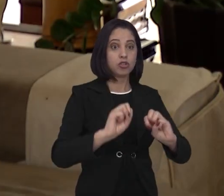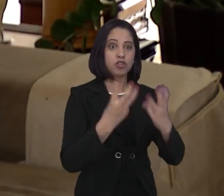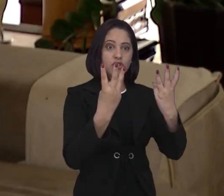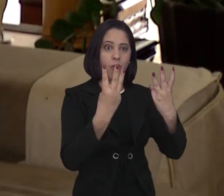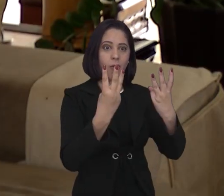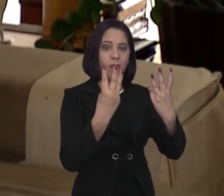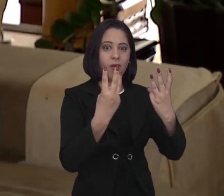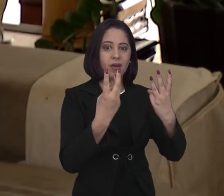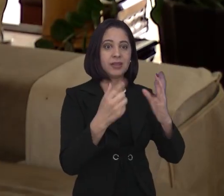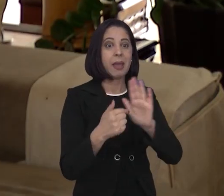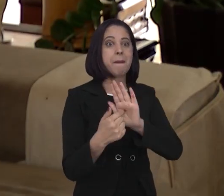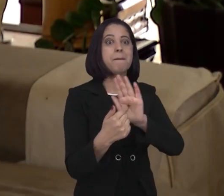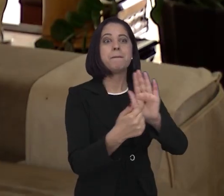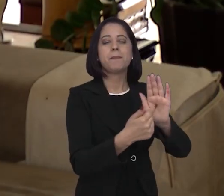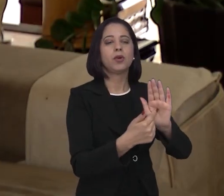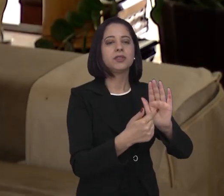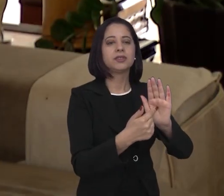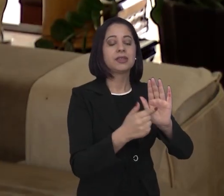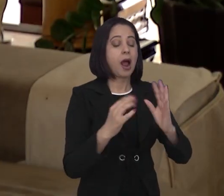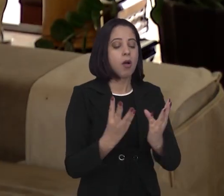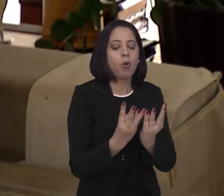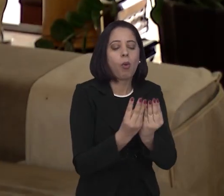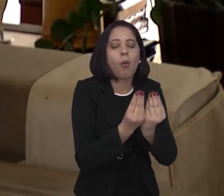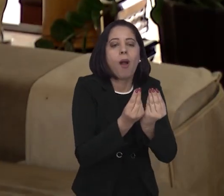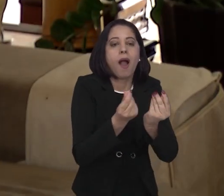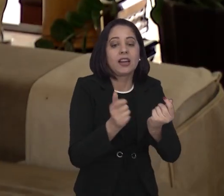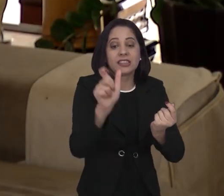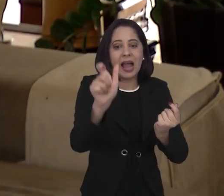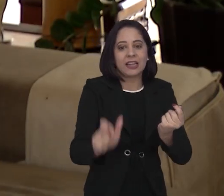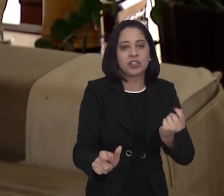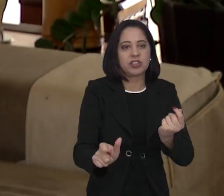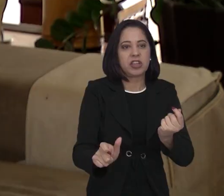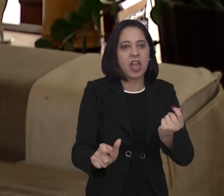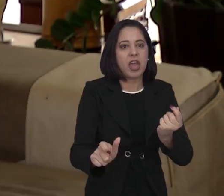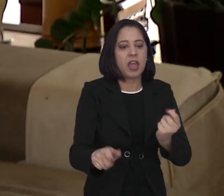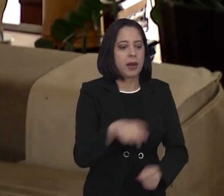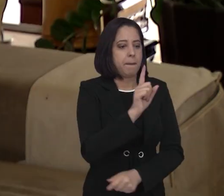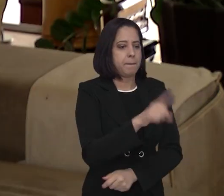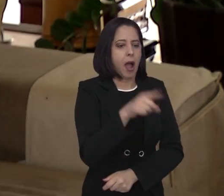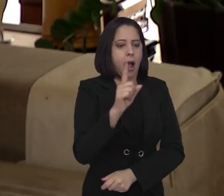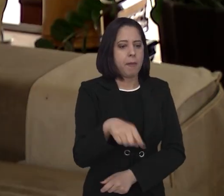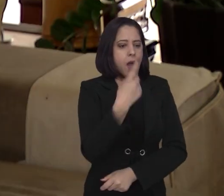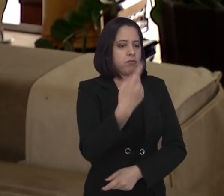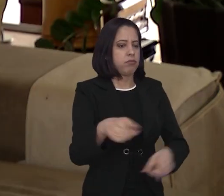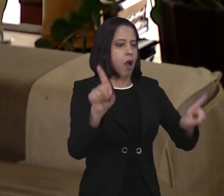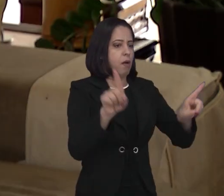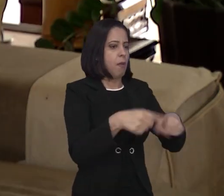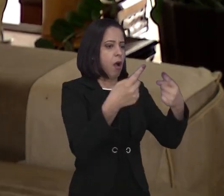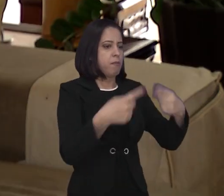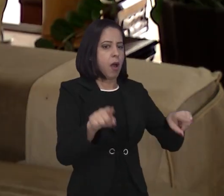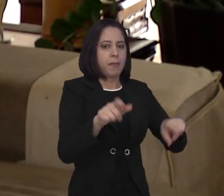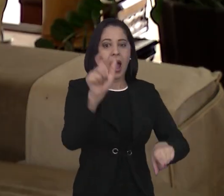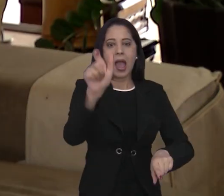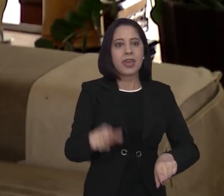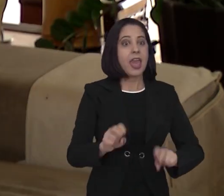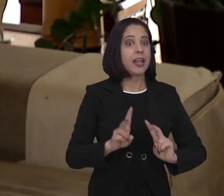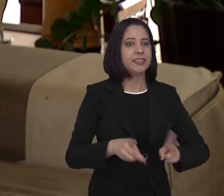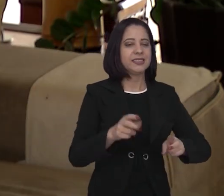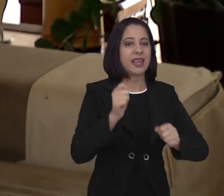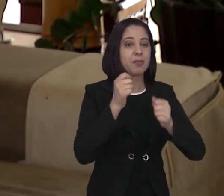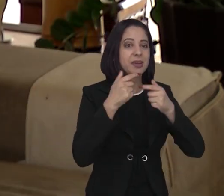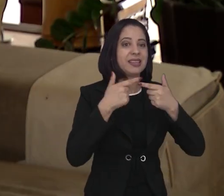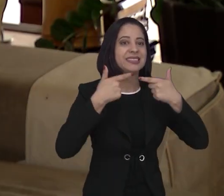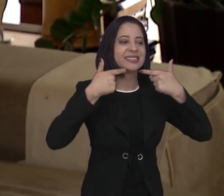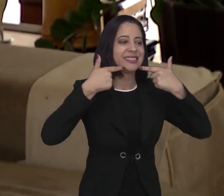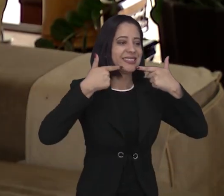uma demonstração da qualidade de músico, de maestro e de simpatia